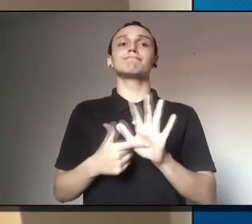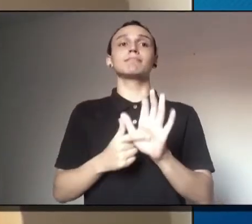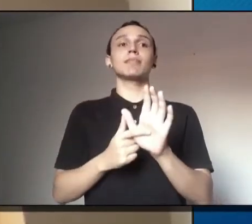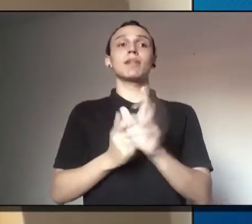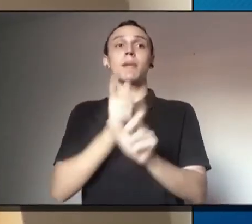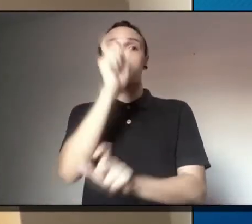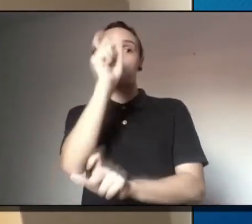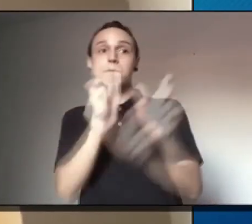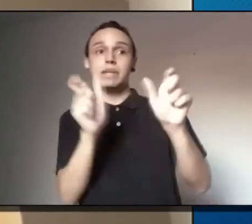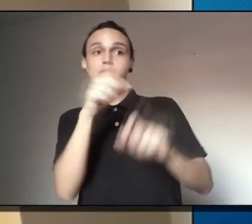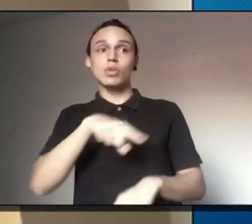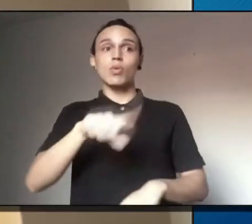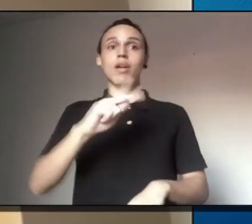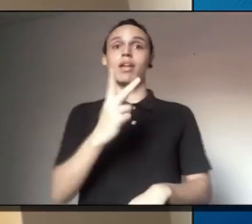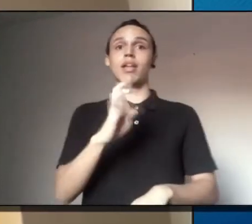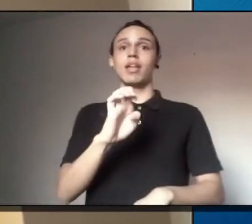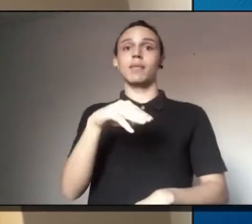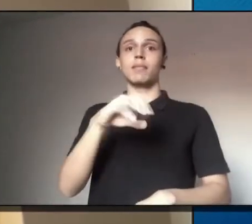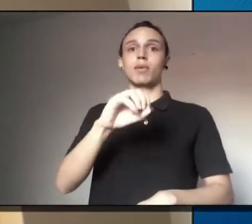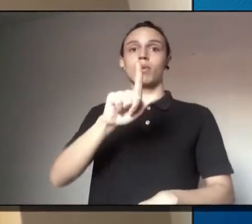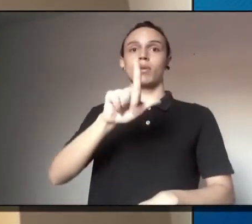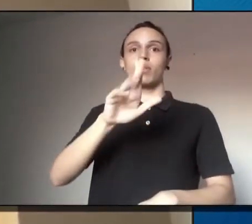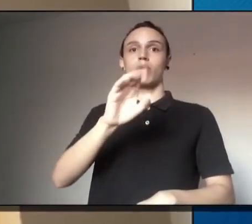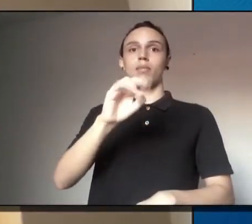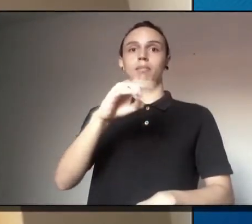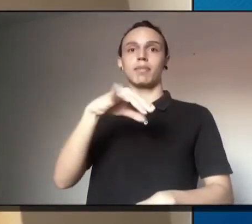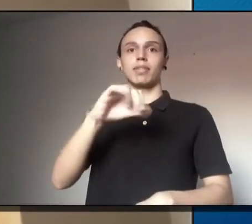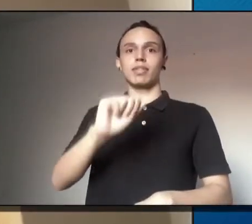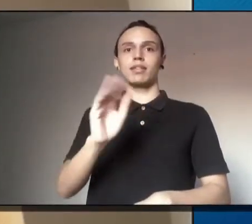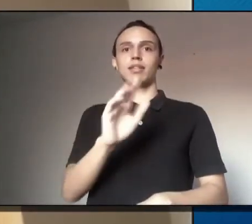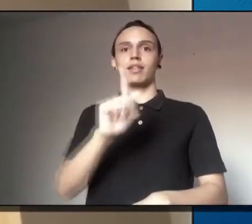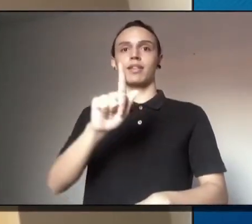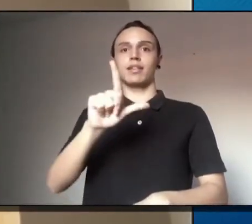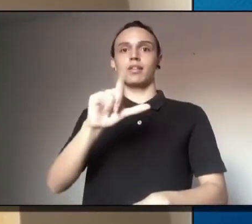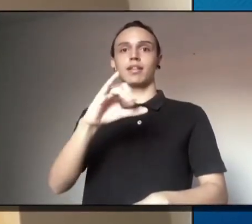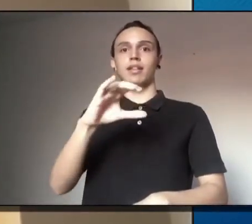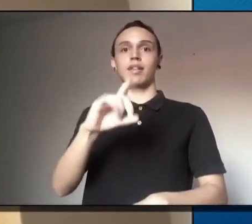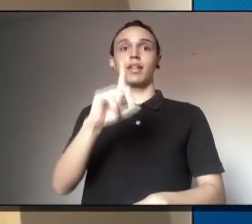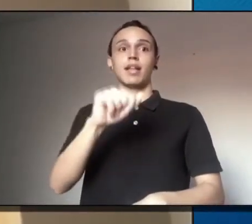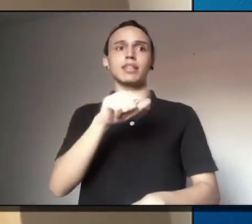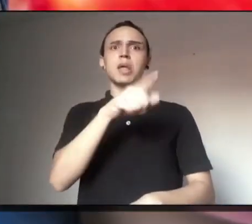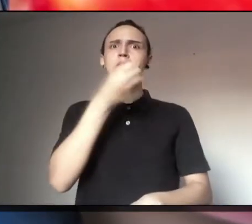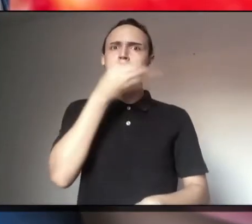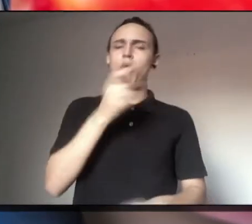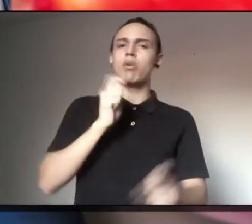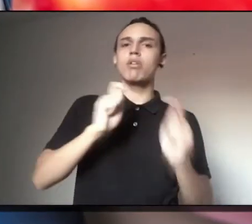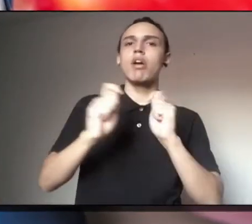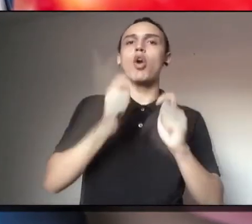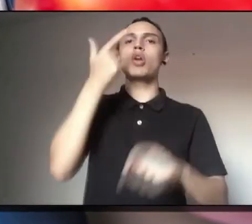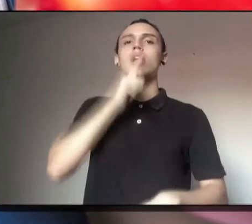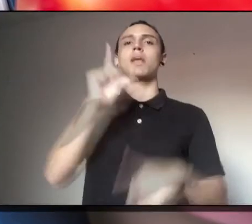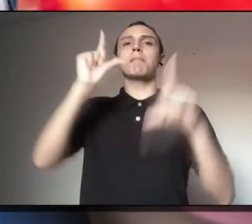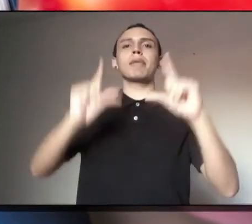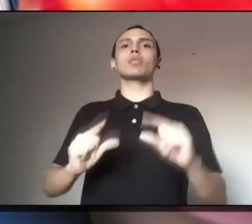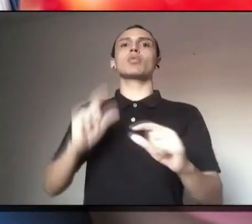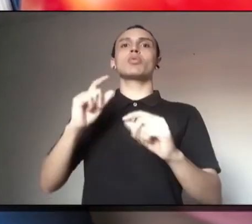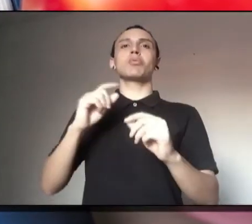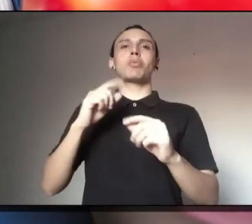controle têm menos complicações da Covid do que os indivíduos que dão entrada com hemoglobina glicada